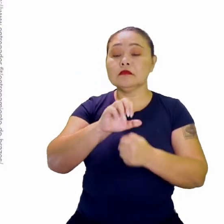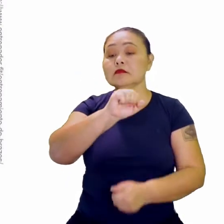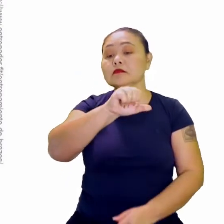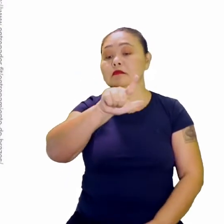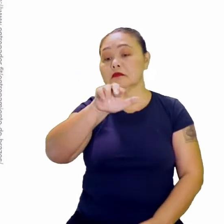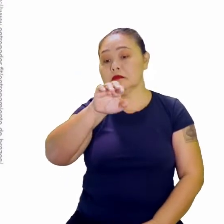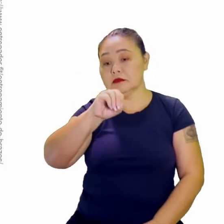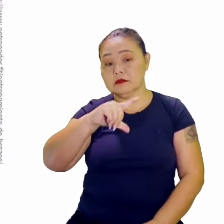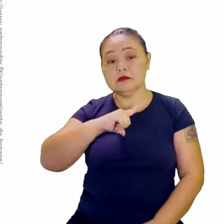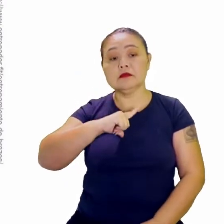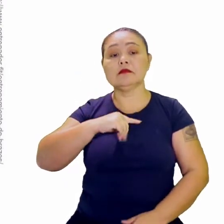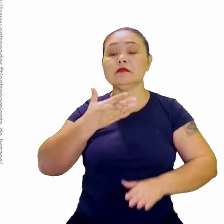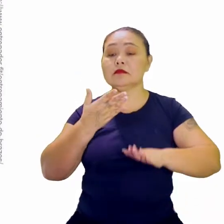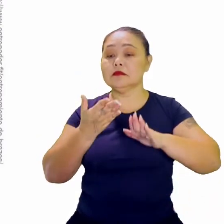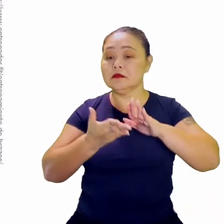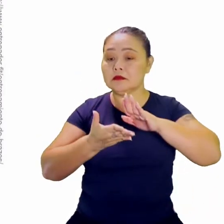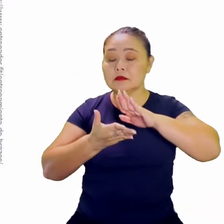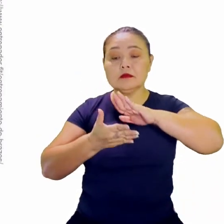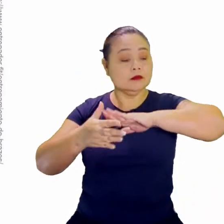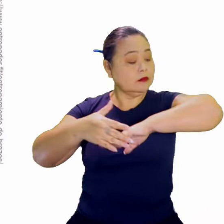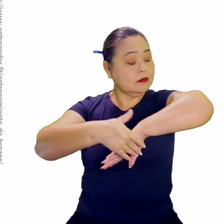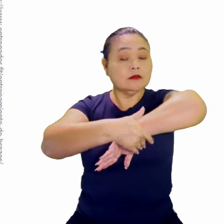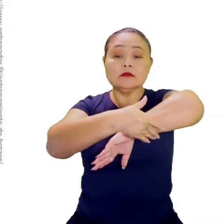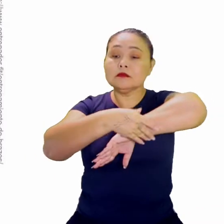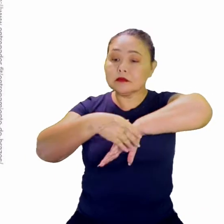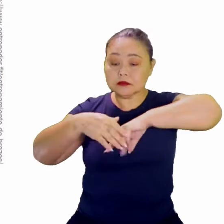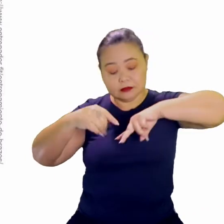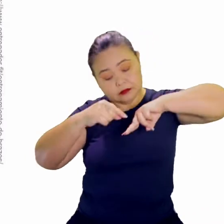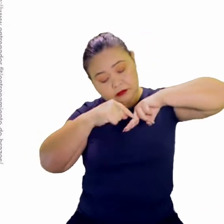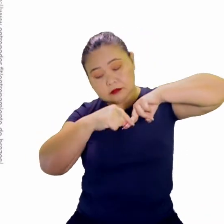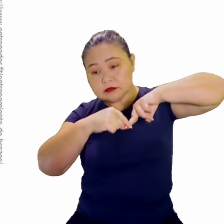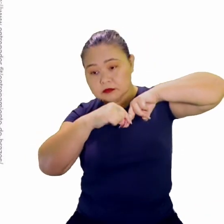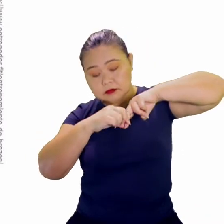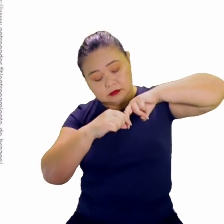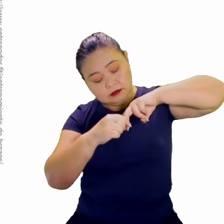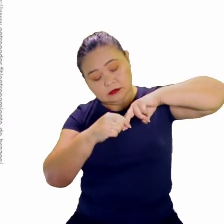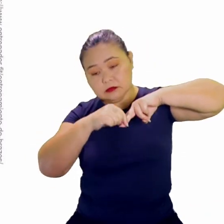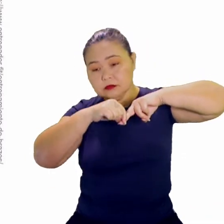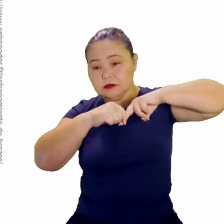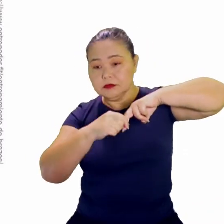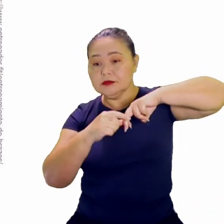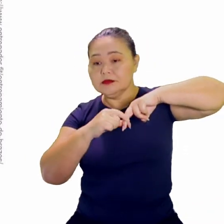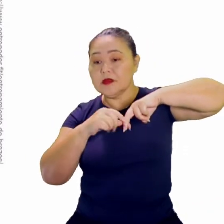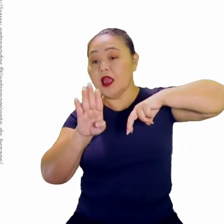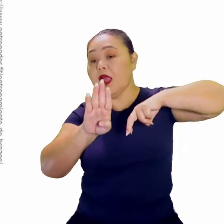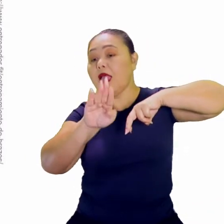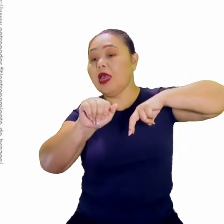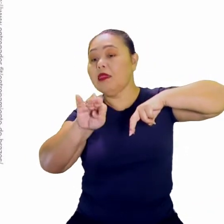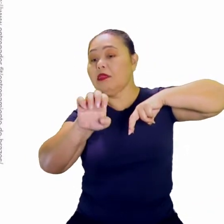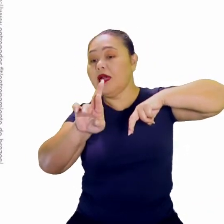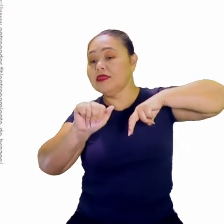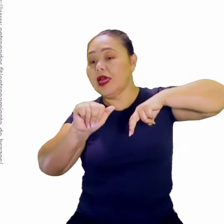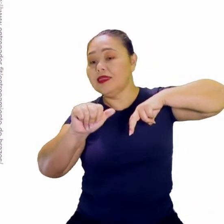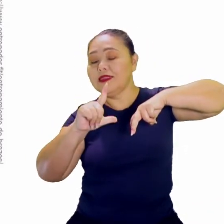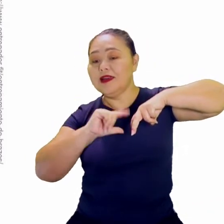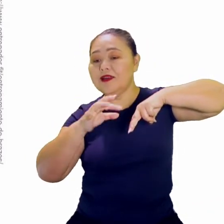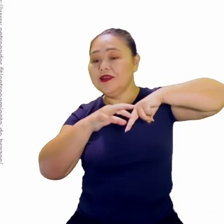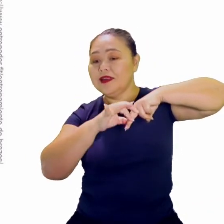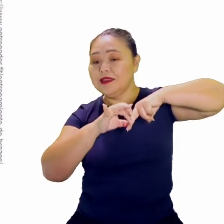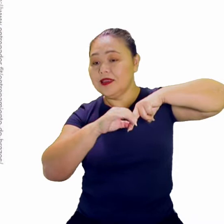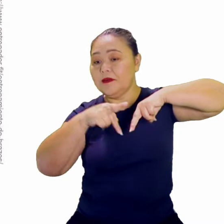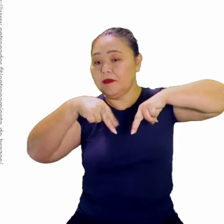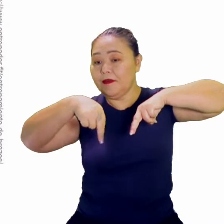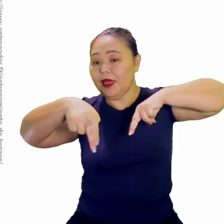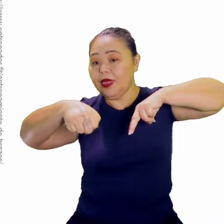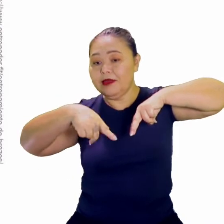sóleo, região ali da perna, panturrilha, o pessoal chama batata da perna. Minha batata da perna,